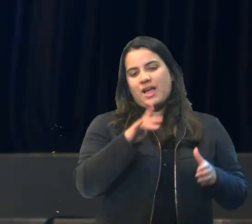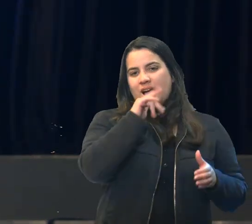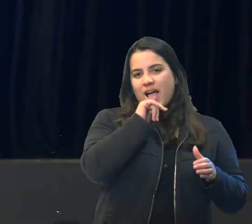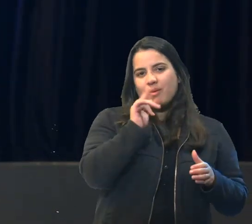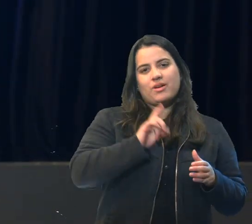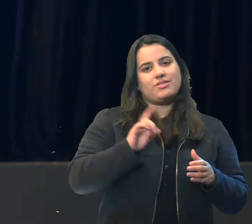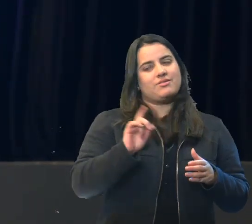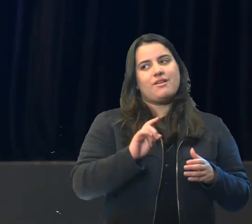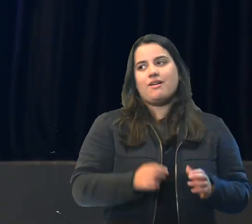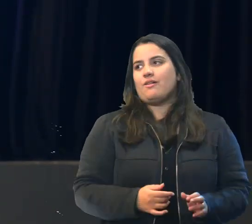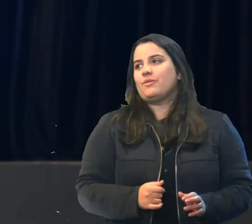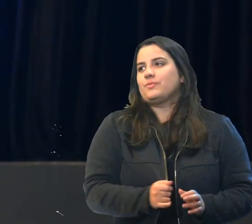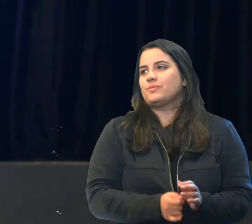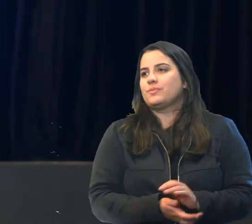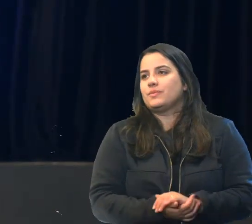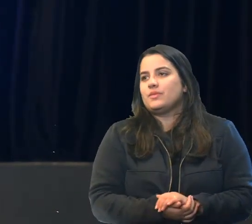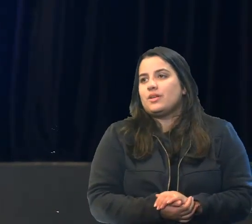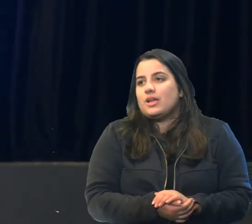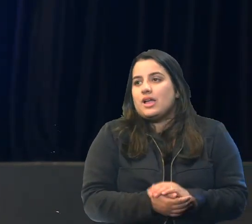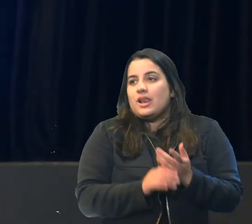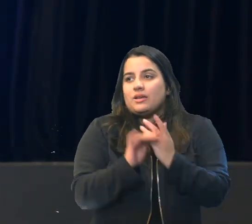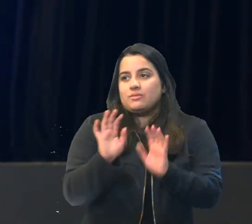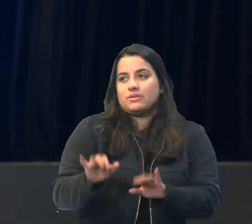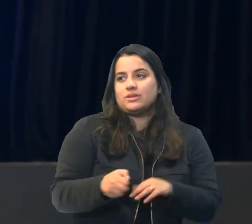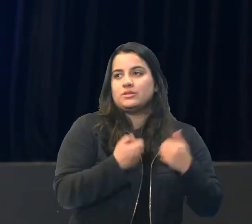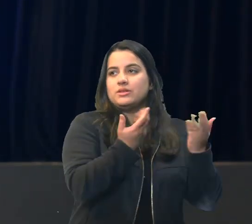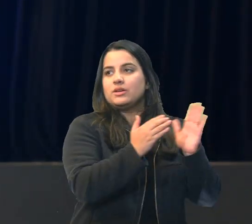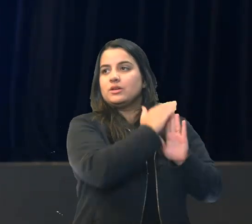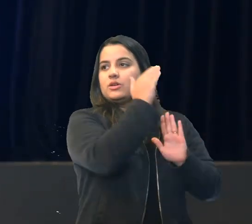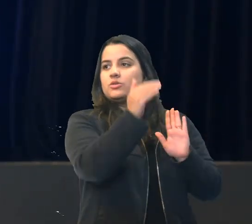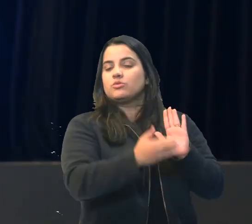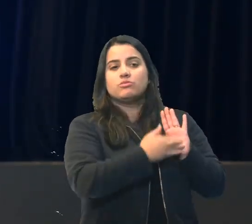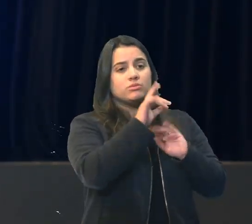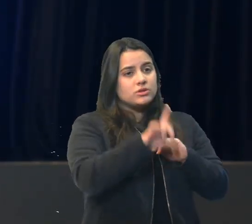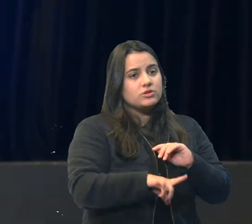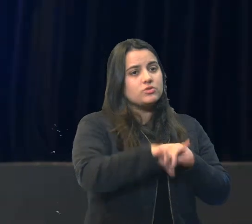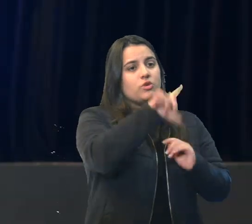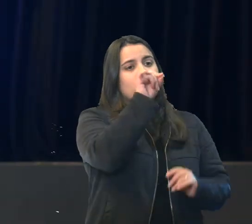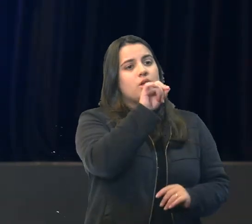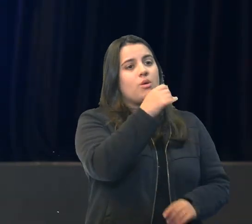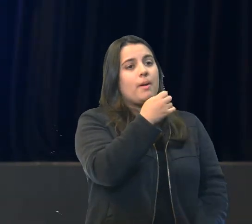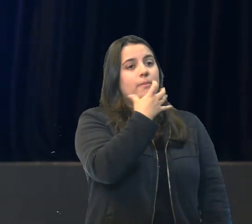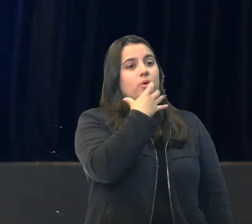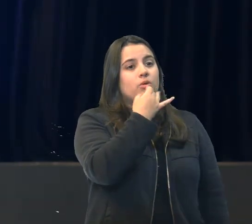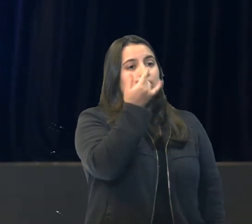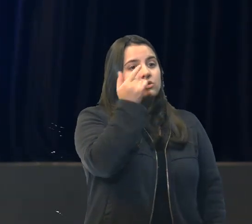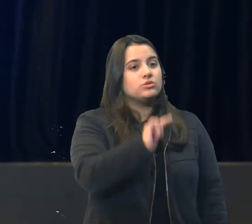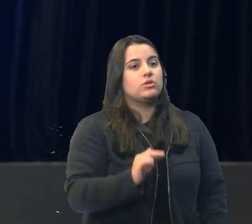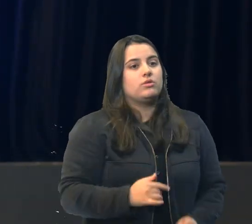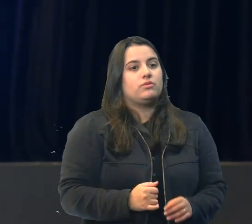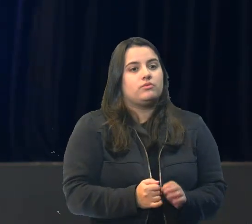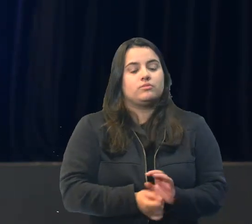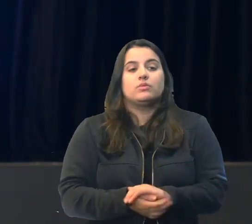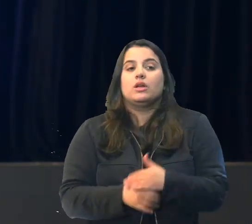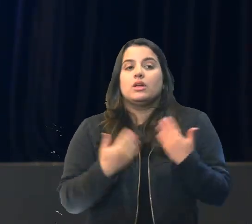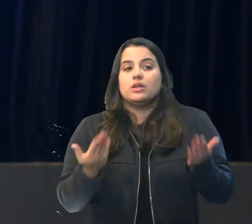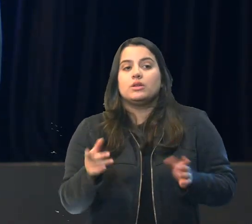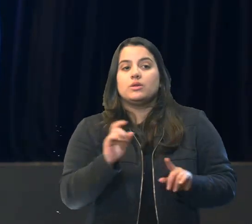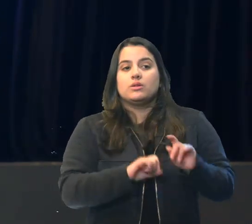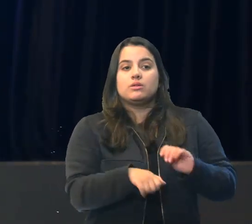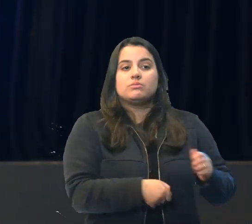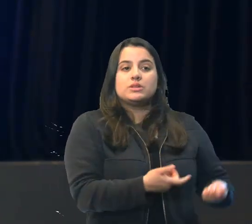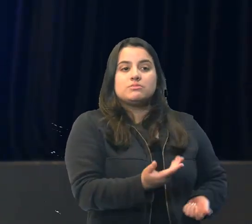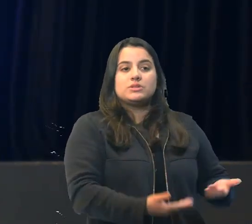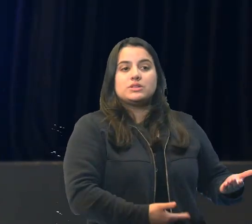água. Ela deu tudo o que ela tinha, ela escolheu a boa parte de novo. Dessa vez servindo,